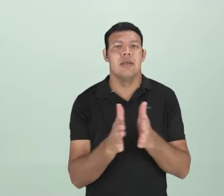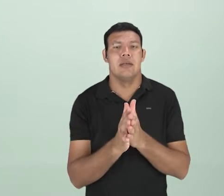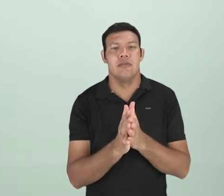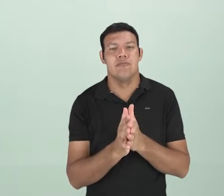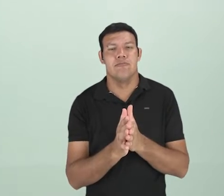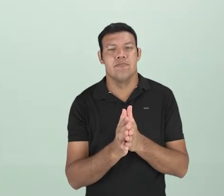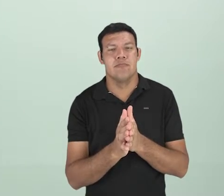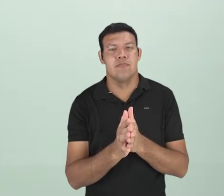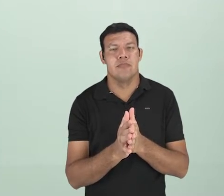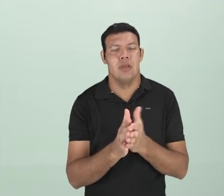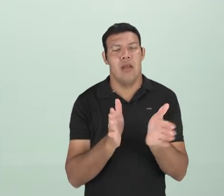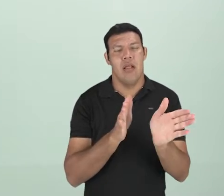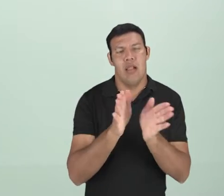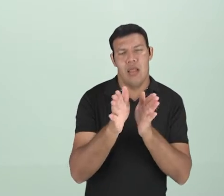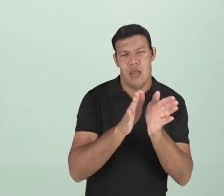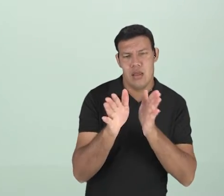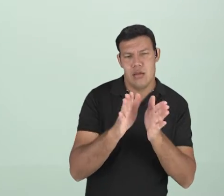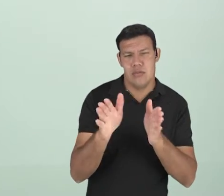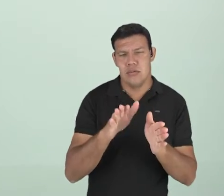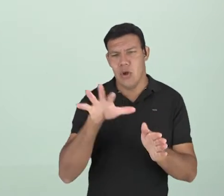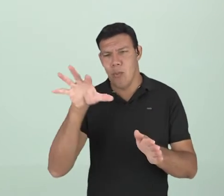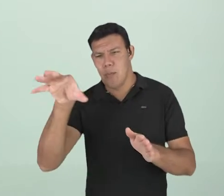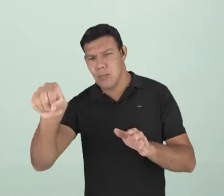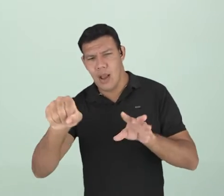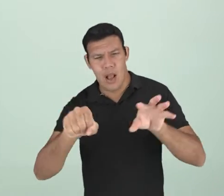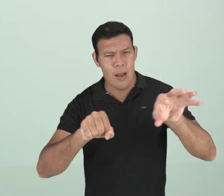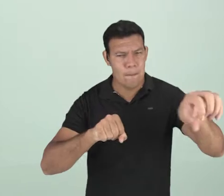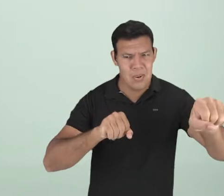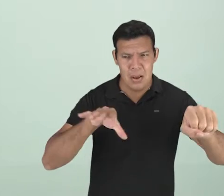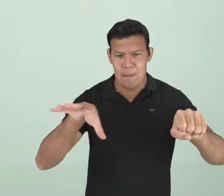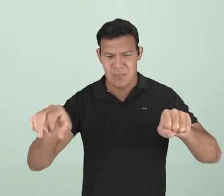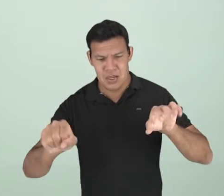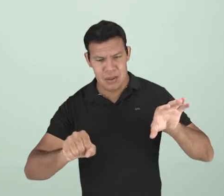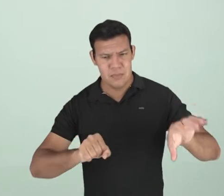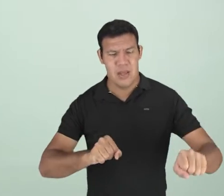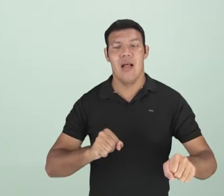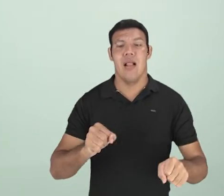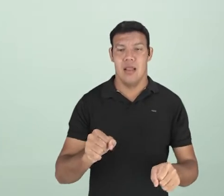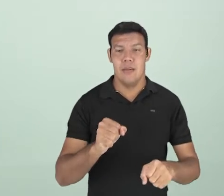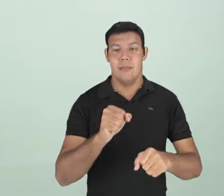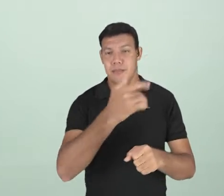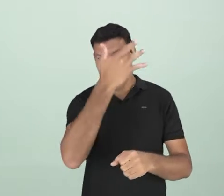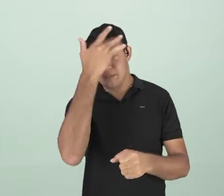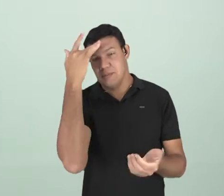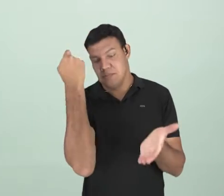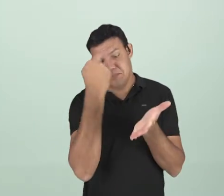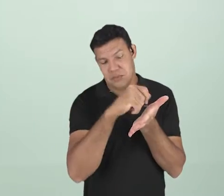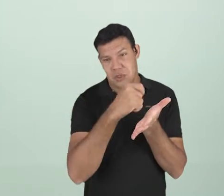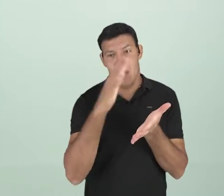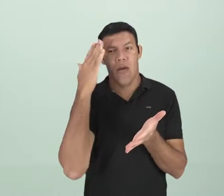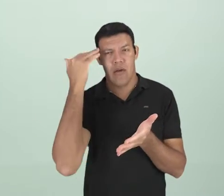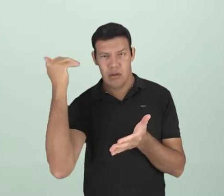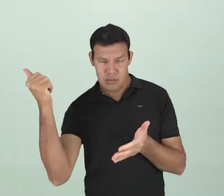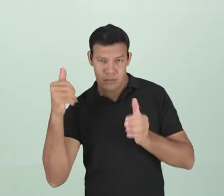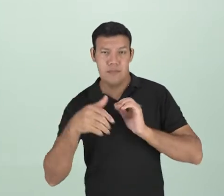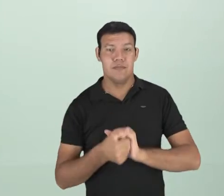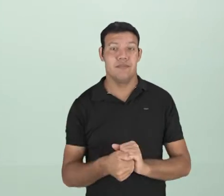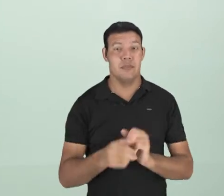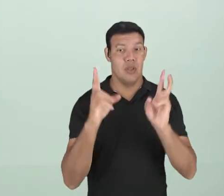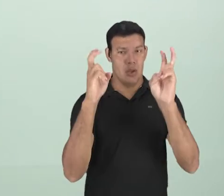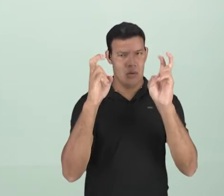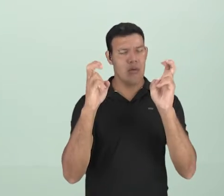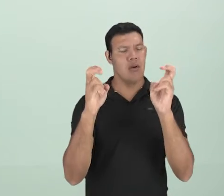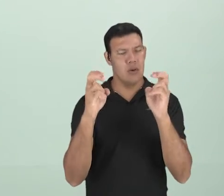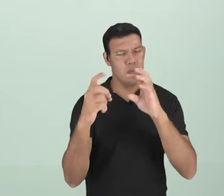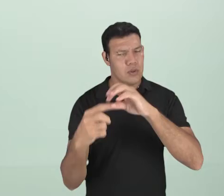de forma mais acessível, buscando vários autores que falem sobre o mesmo tema. Depois, quando